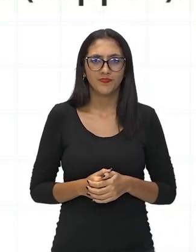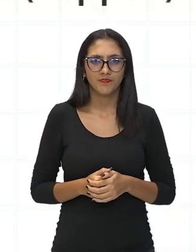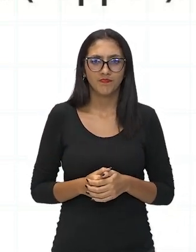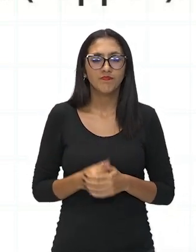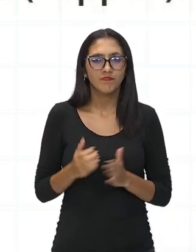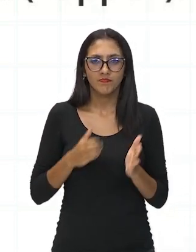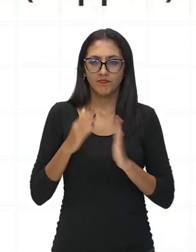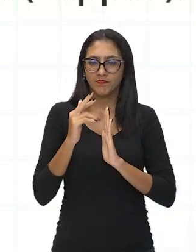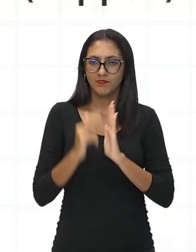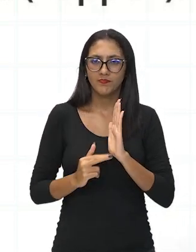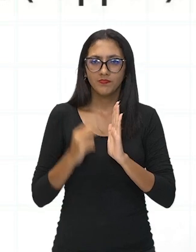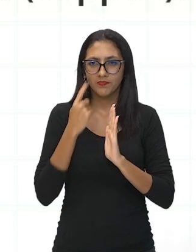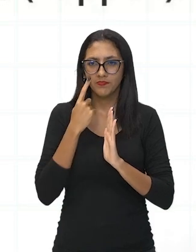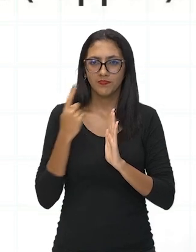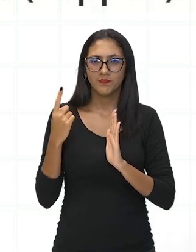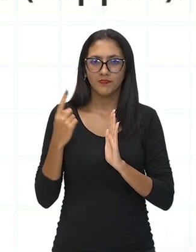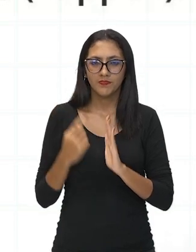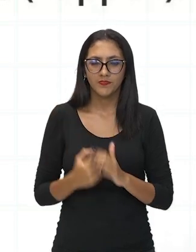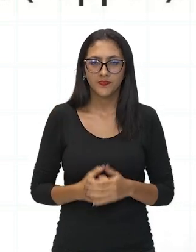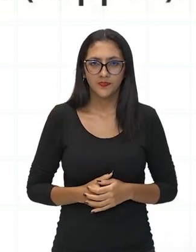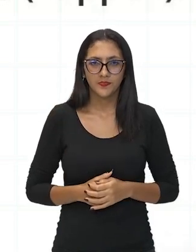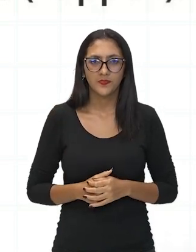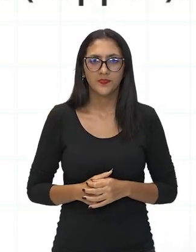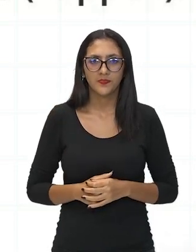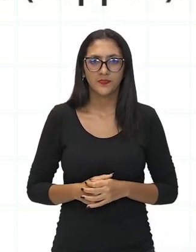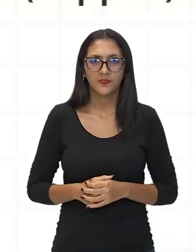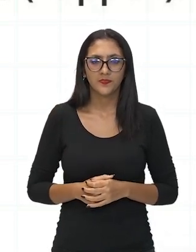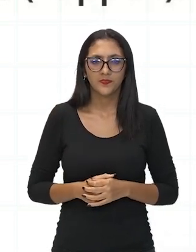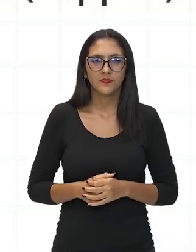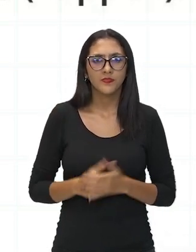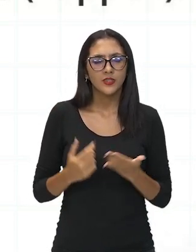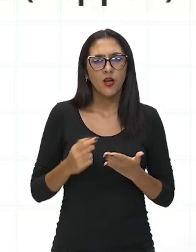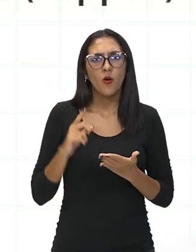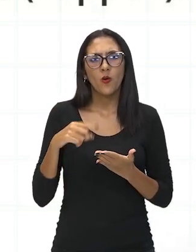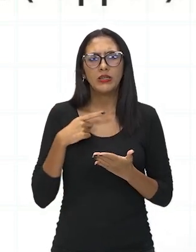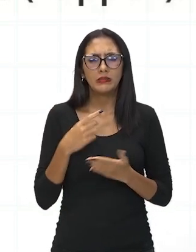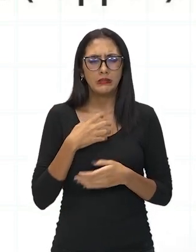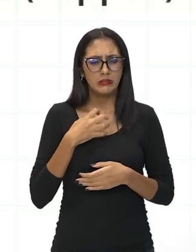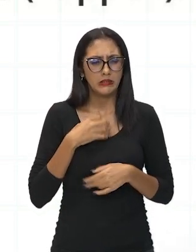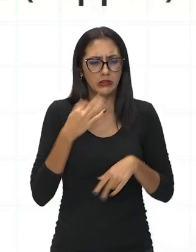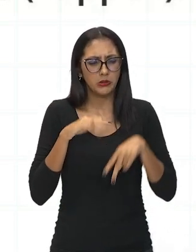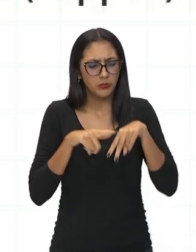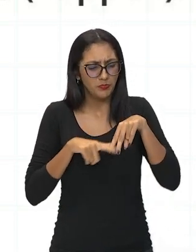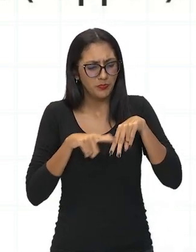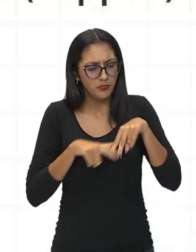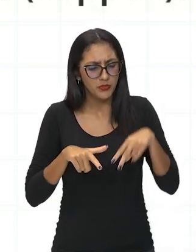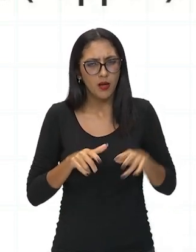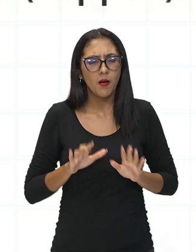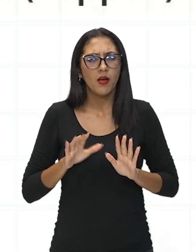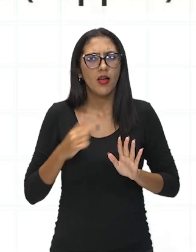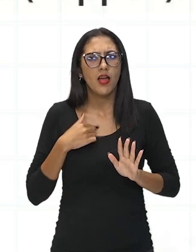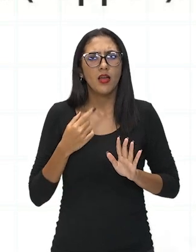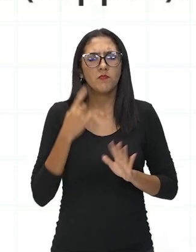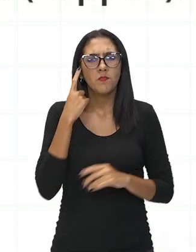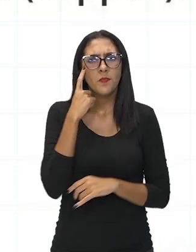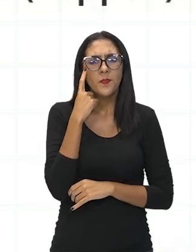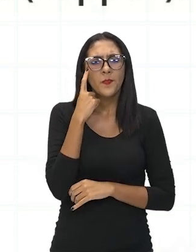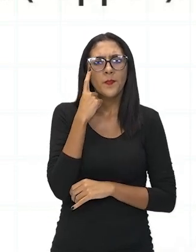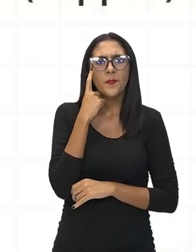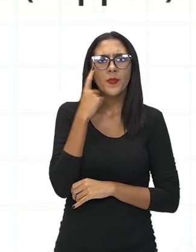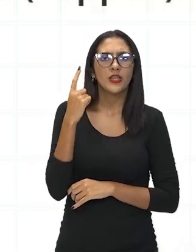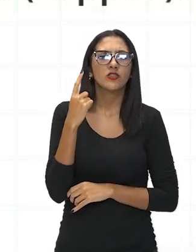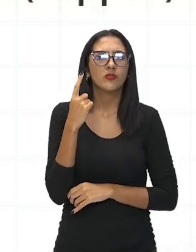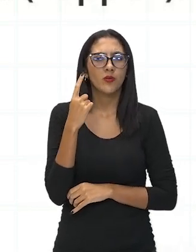his friends... Tá, então, primeiramente, ele pensou que os amigos dele, né, estavam o quê? Olha aqui um